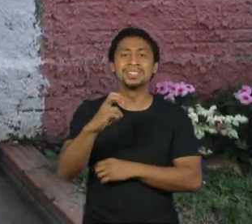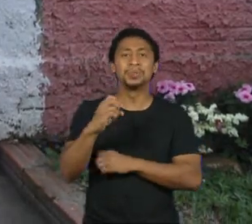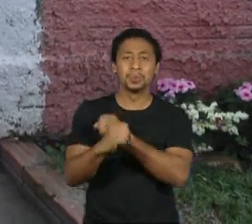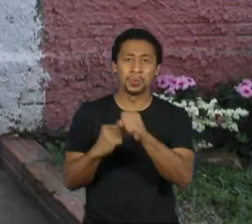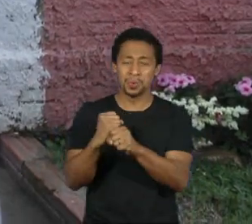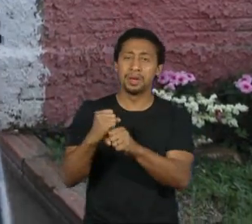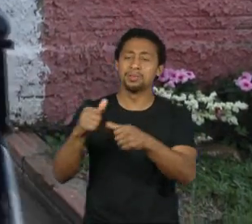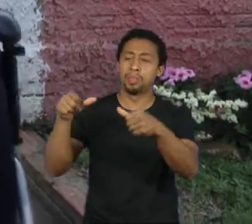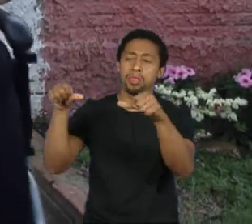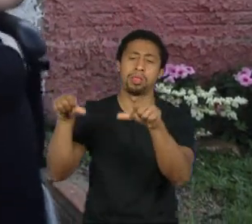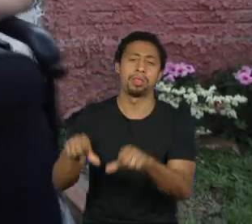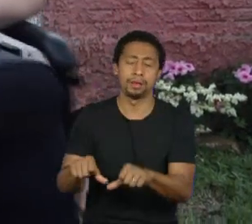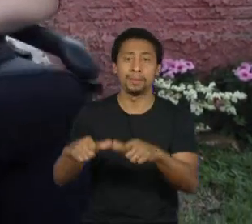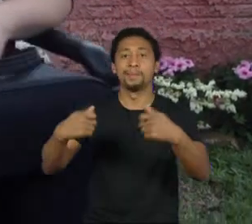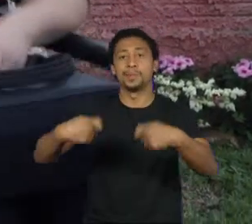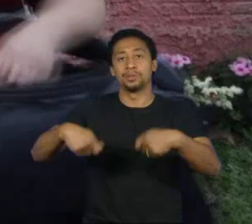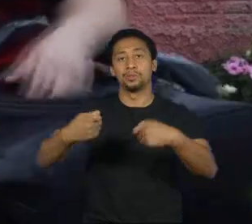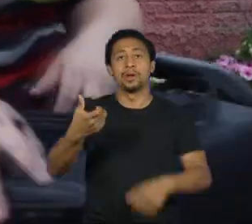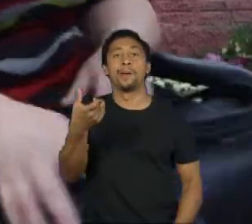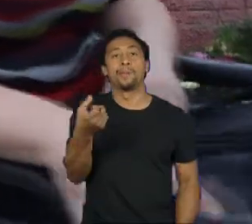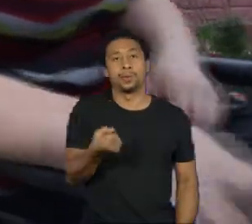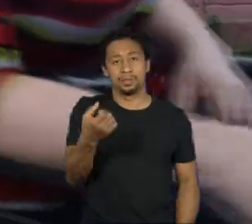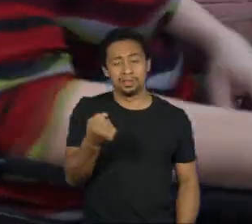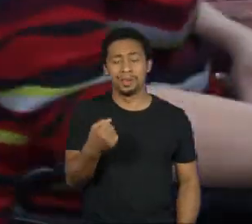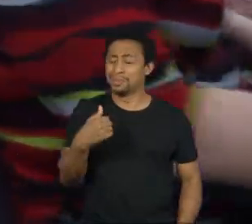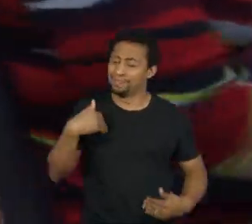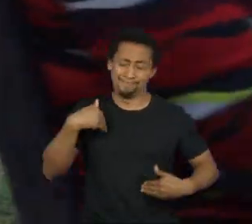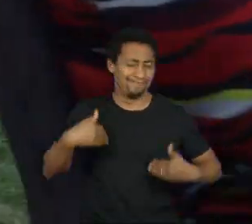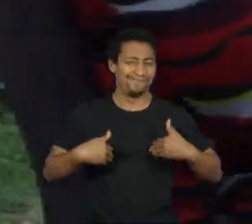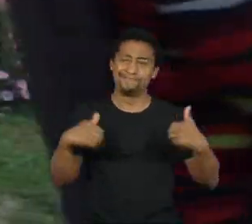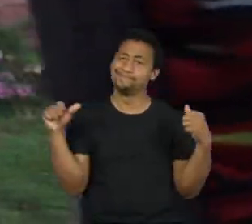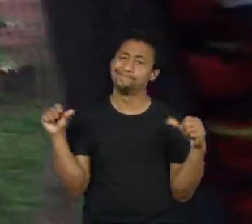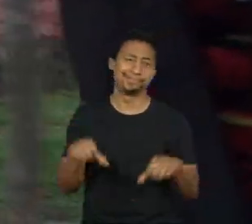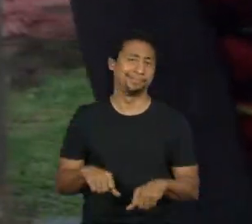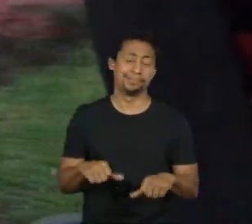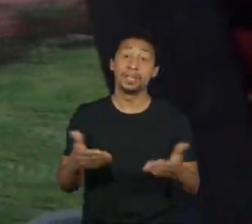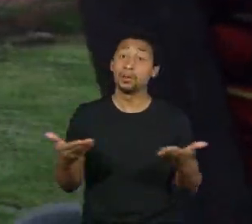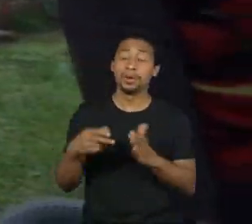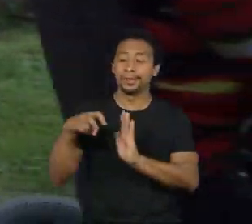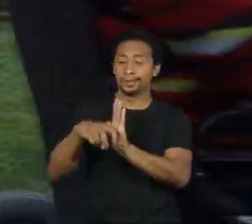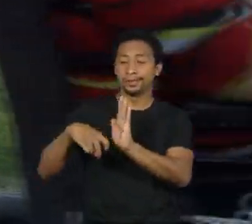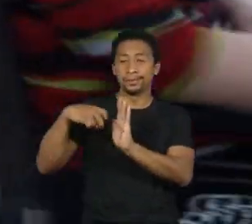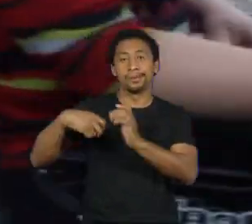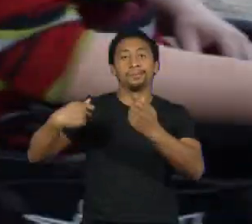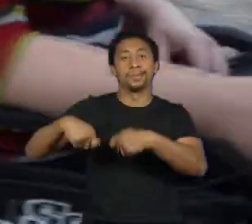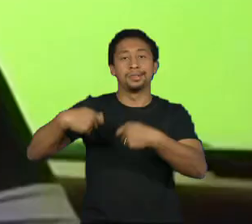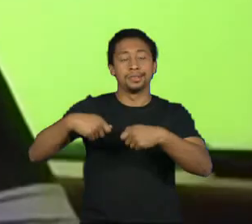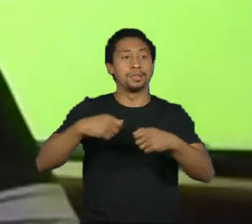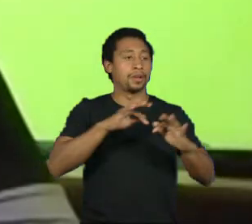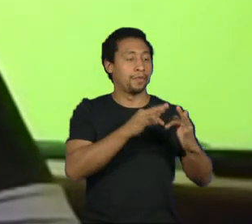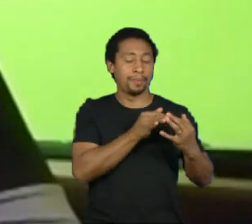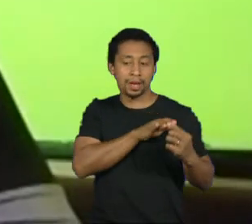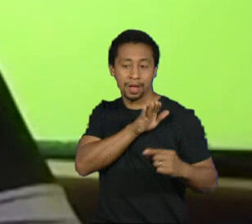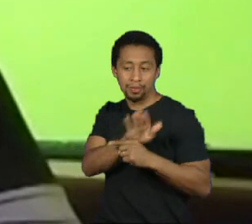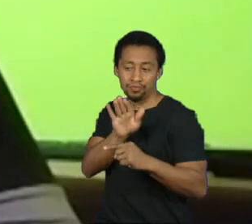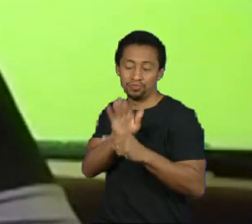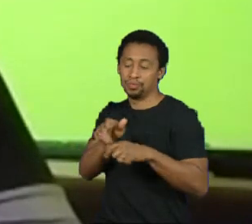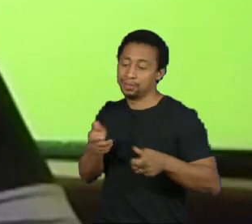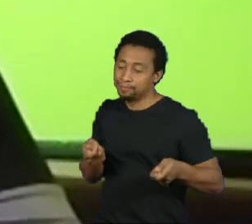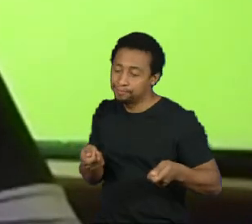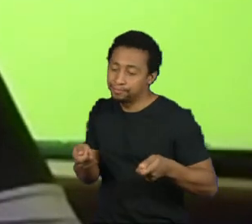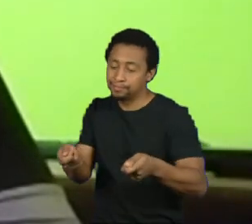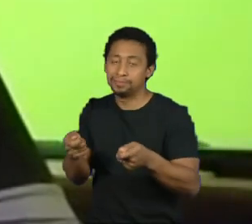por invalidez. Numa cadeira de rodas, Lídia depende da família para tudo. Dor de